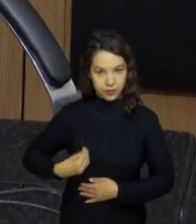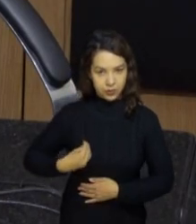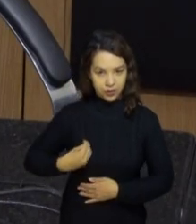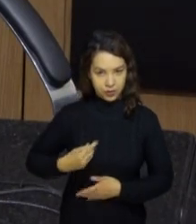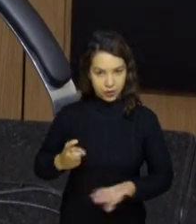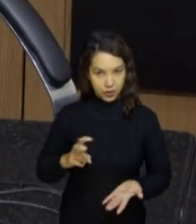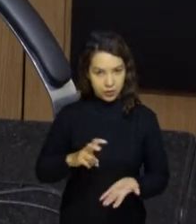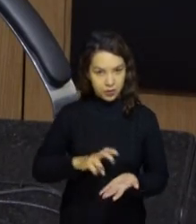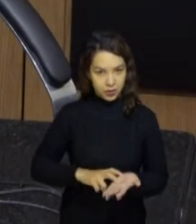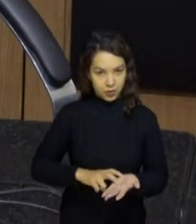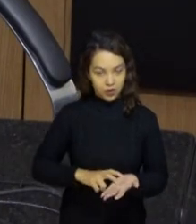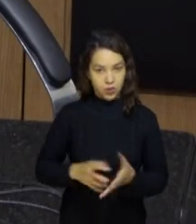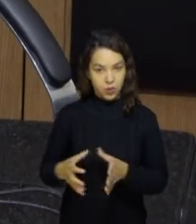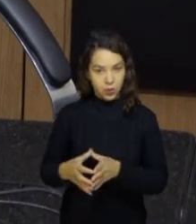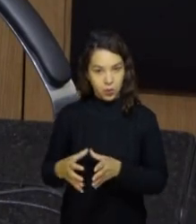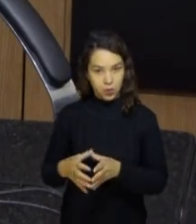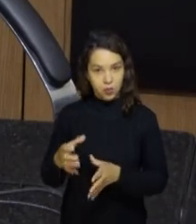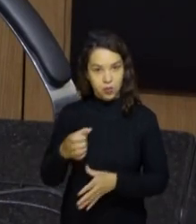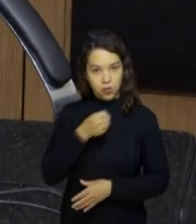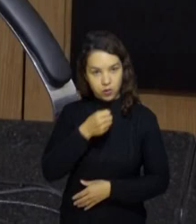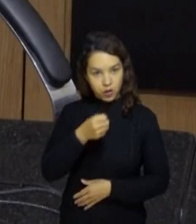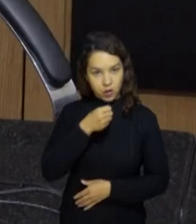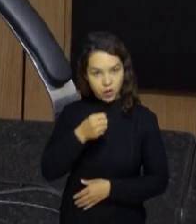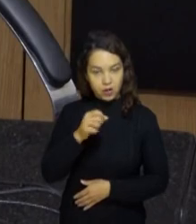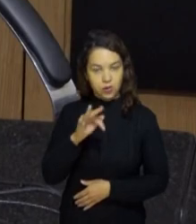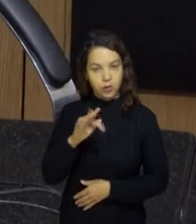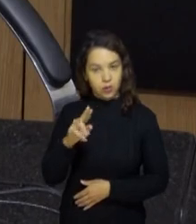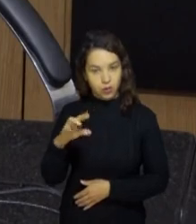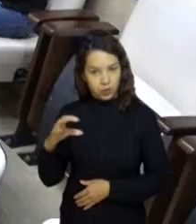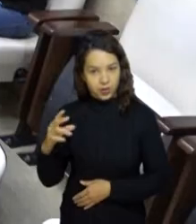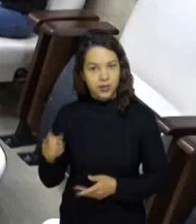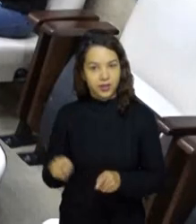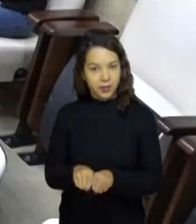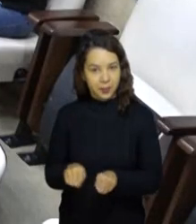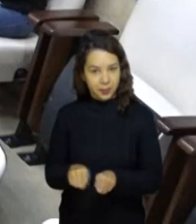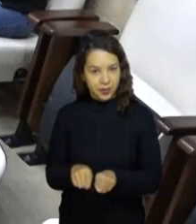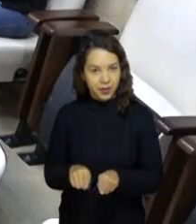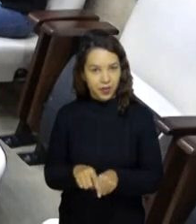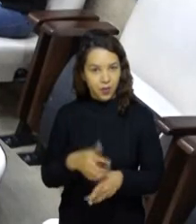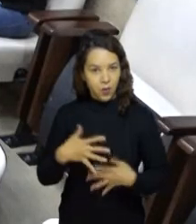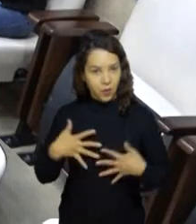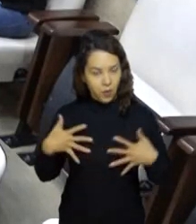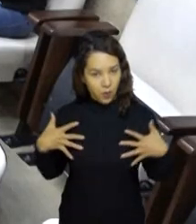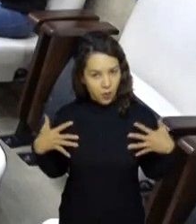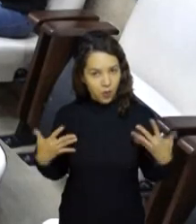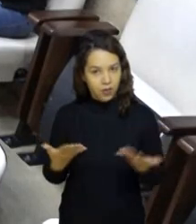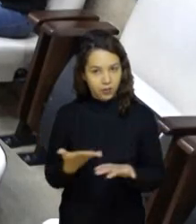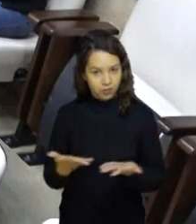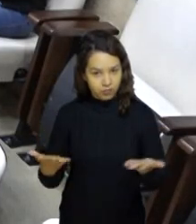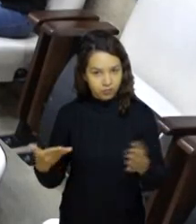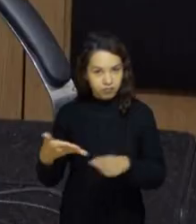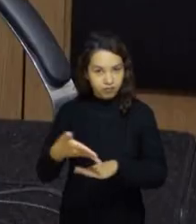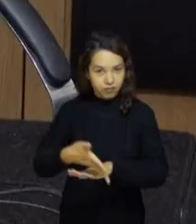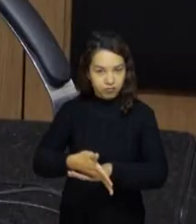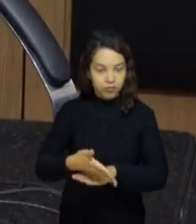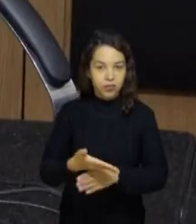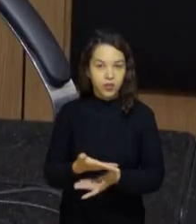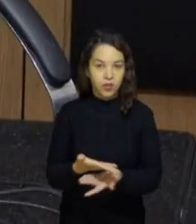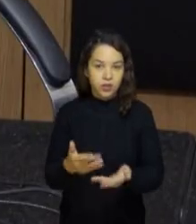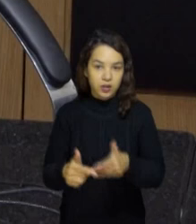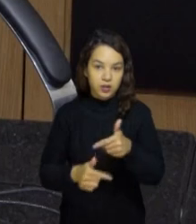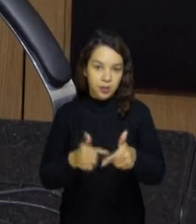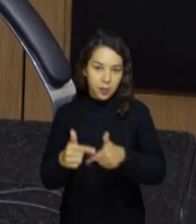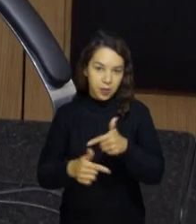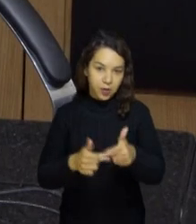turma de jornalismo da FURB também, muito honrados em tê-los aqui. Também todos os colaboradores do Grupo